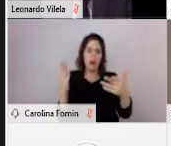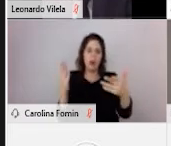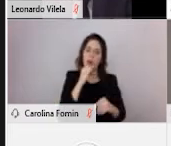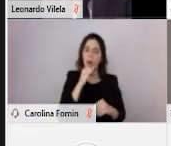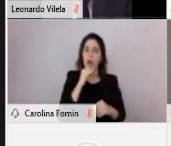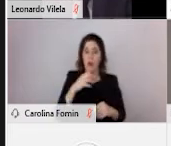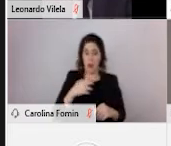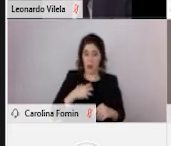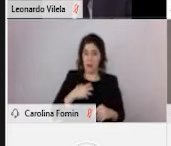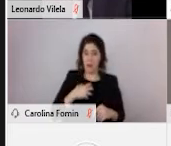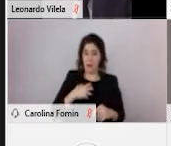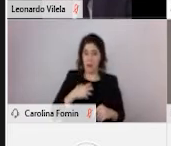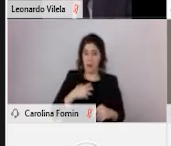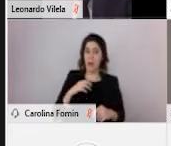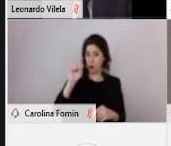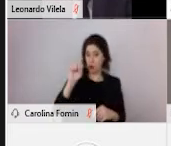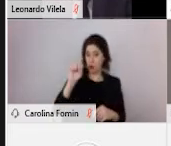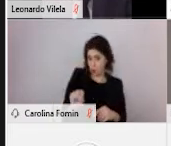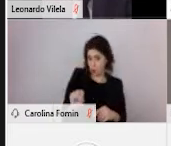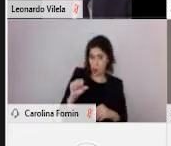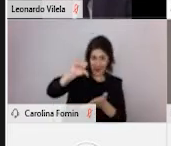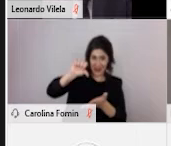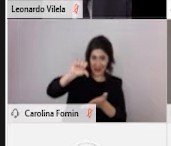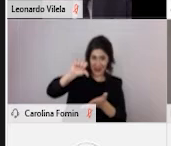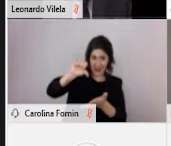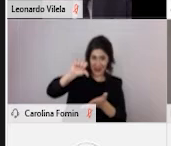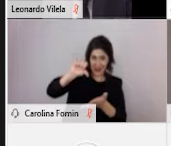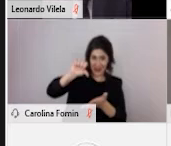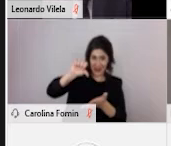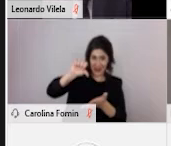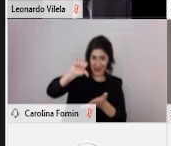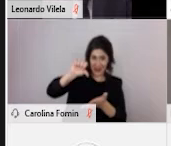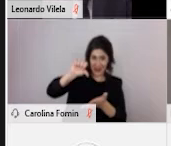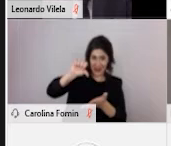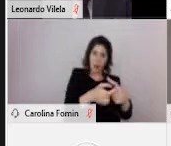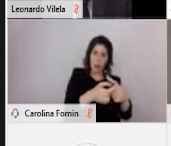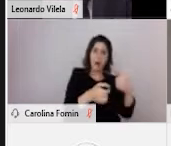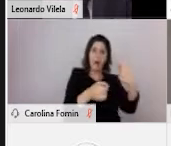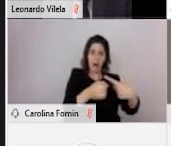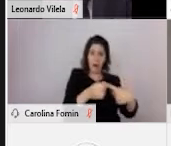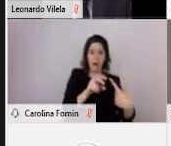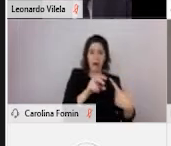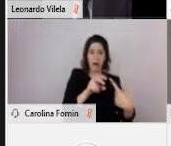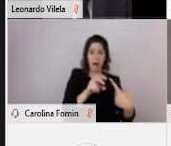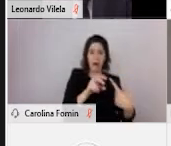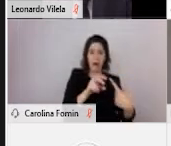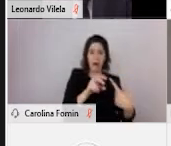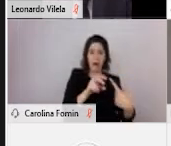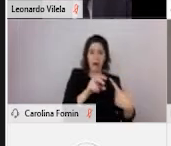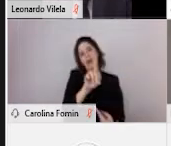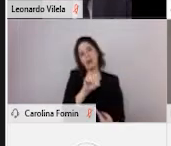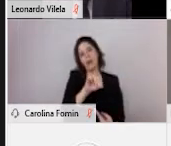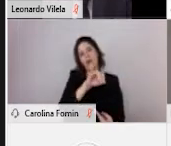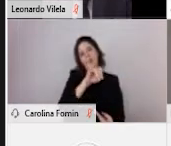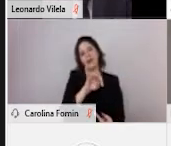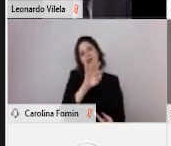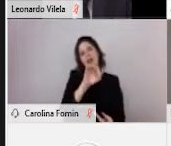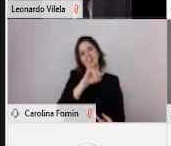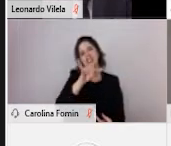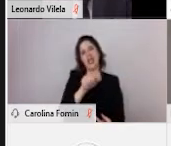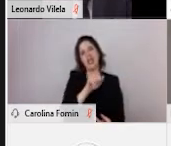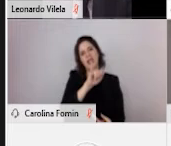por Vale do Itajaí, Centro-Norte baiano. Essa é uma ferramenta que lhe permite fazer